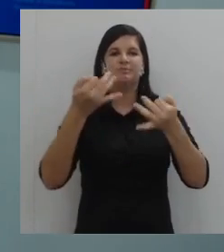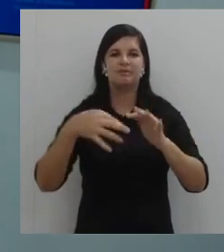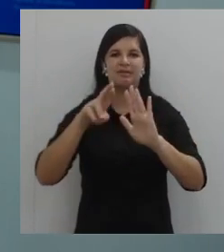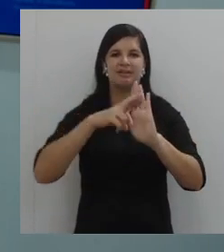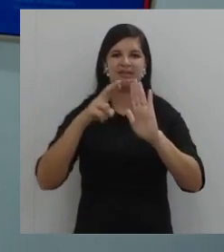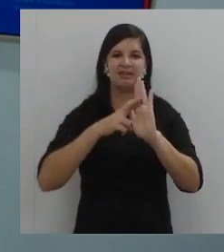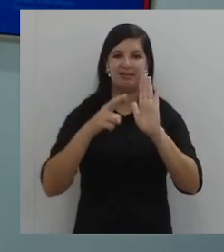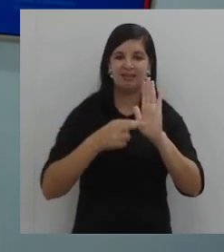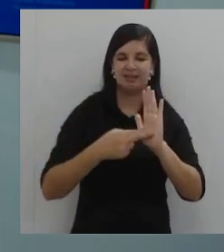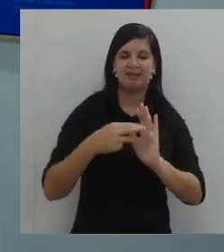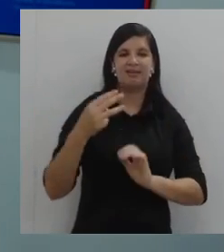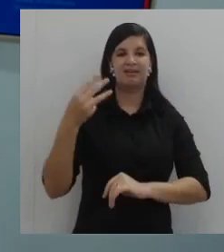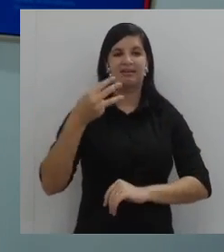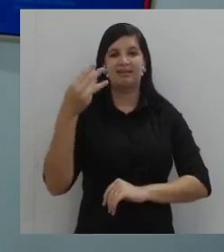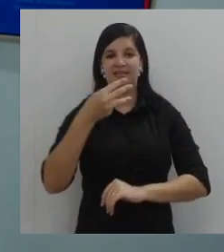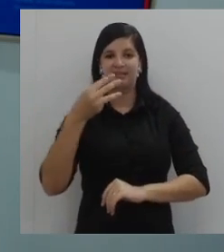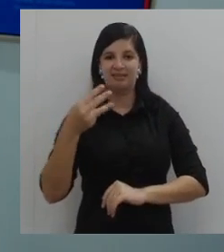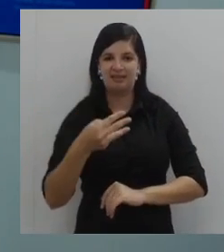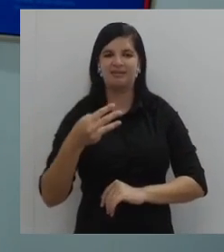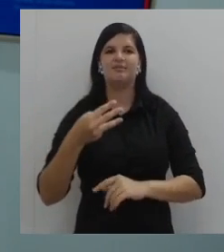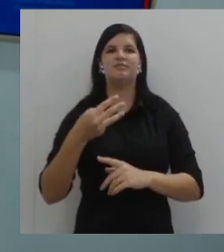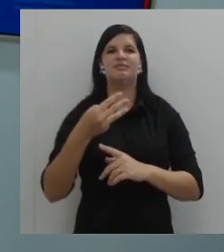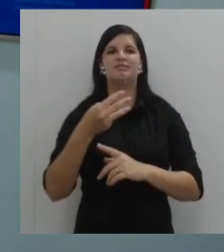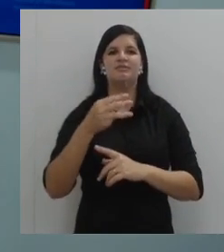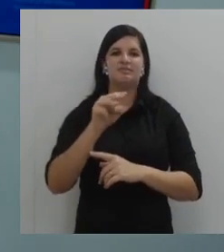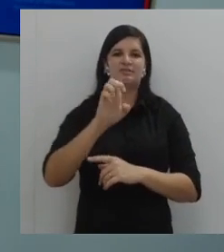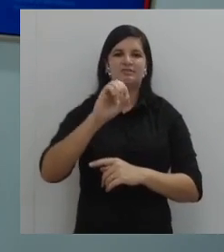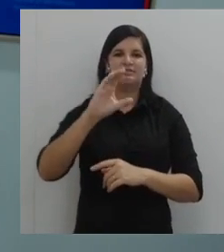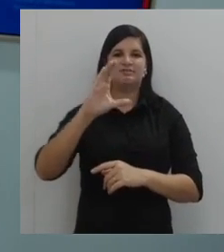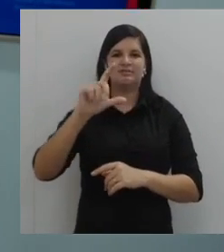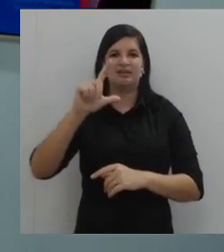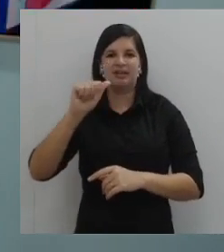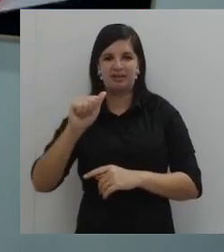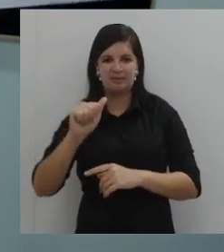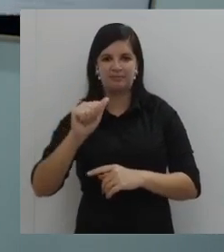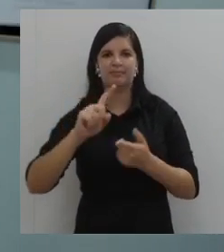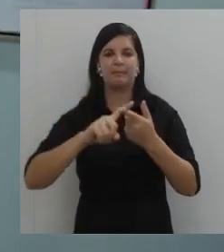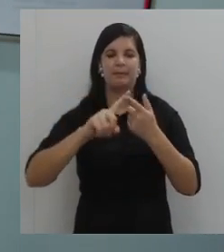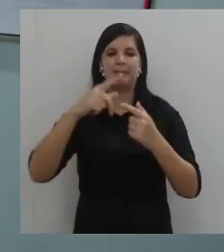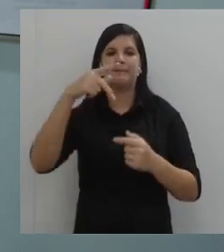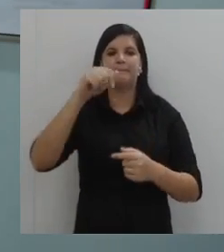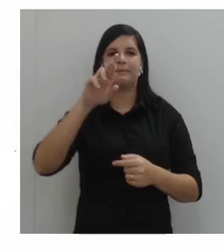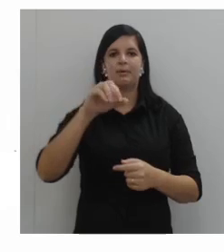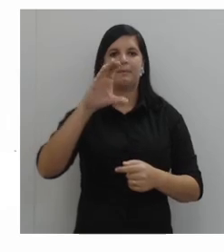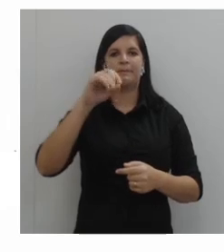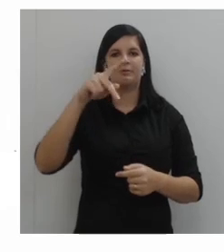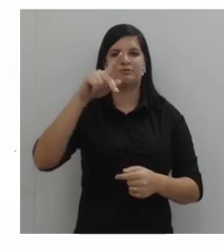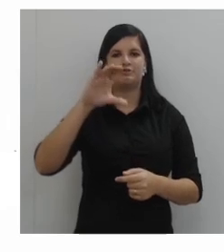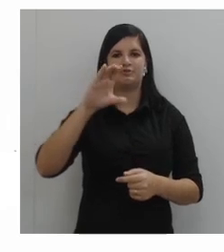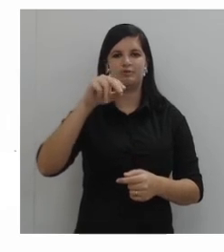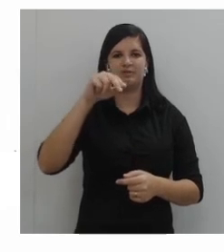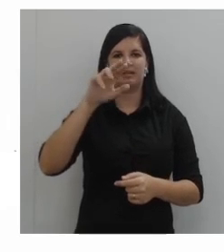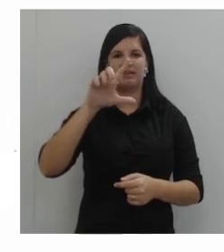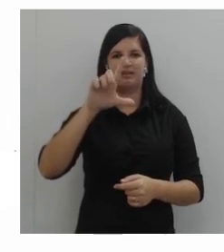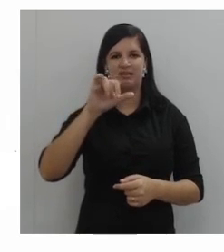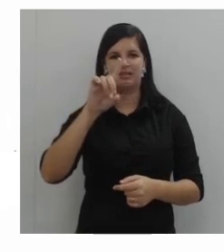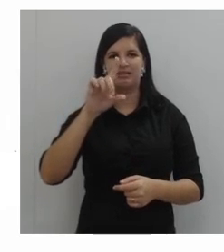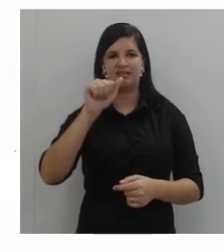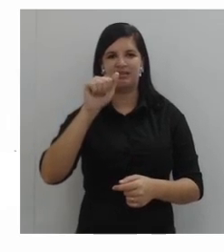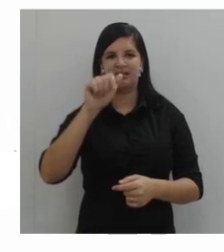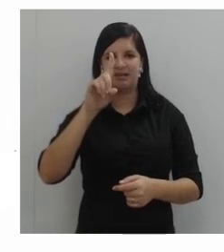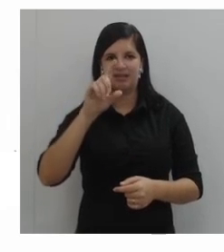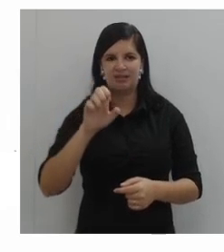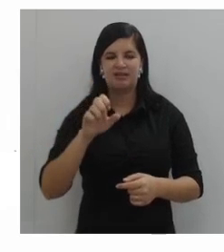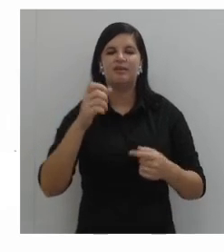três, escala e proporcionalidade. Então, tá aí já a primeira questãozinha de hoje, tratando